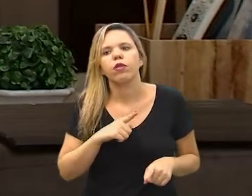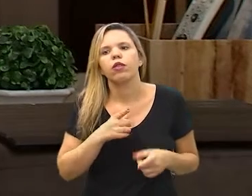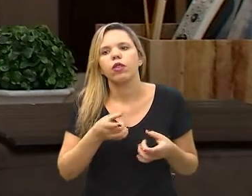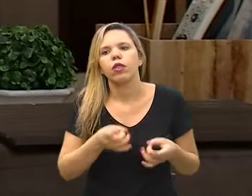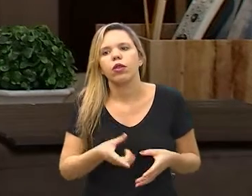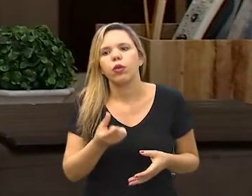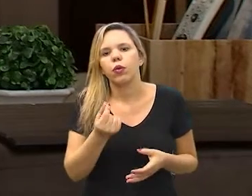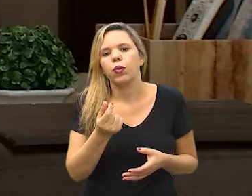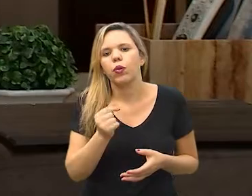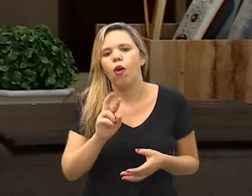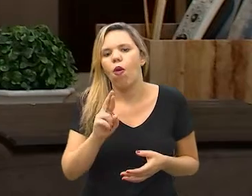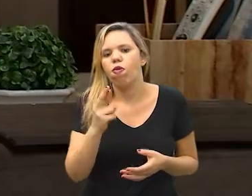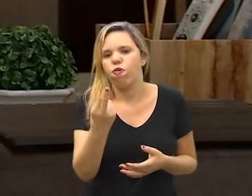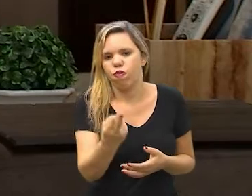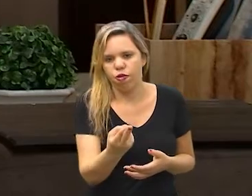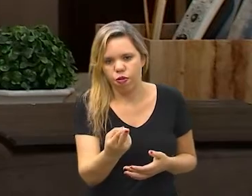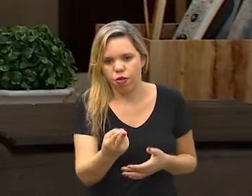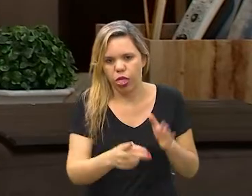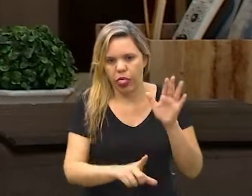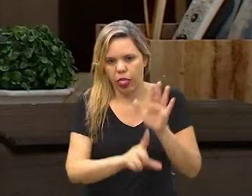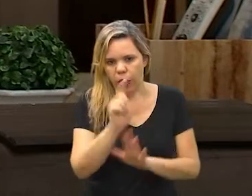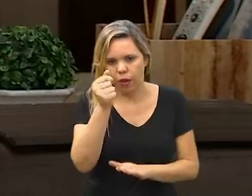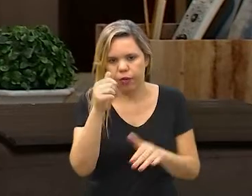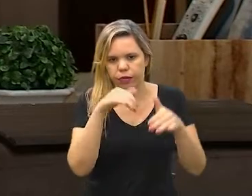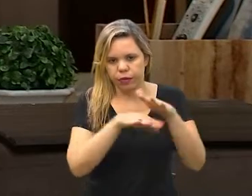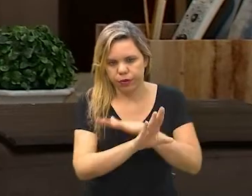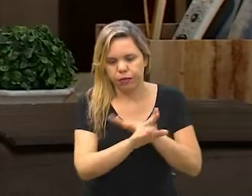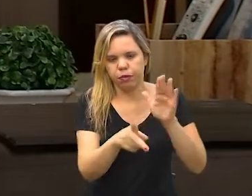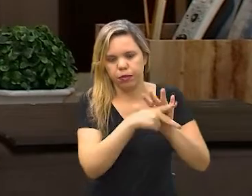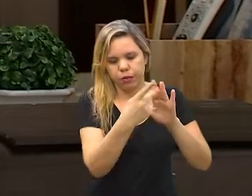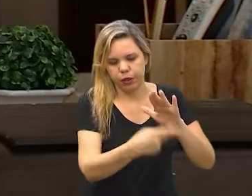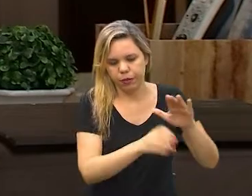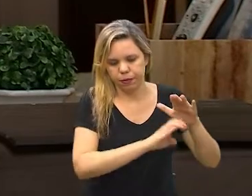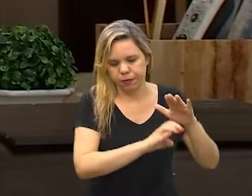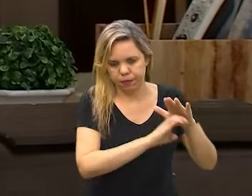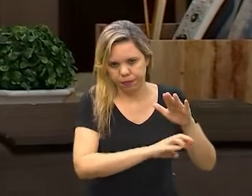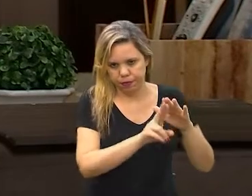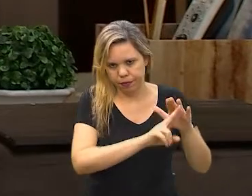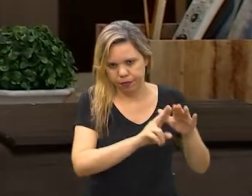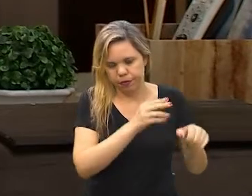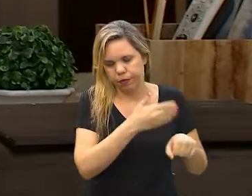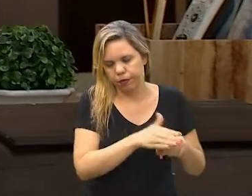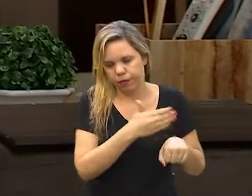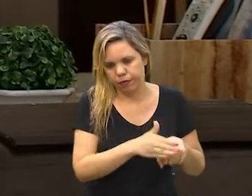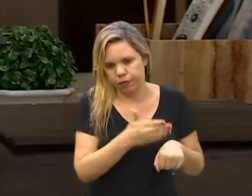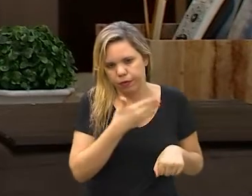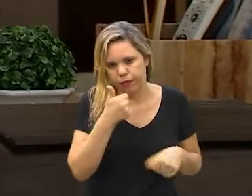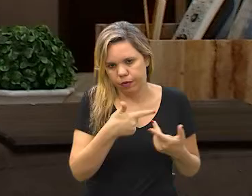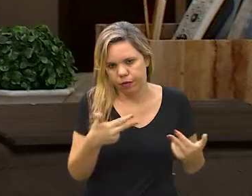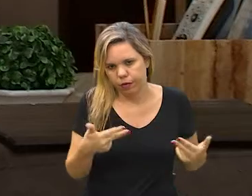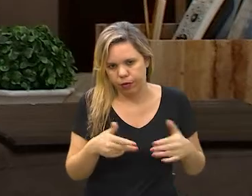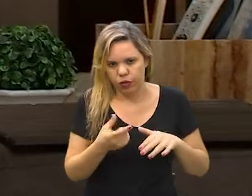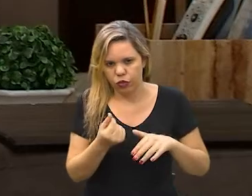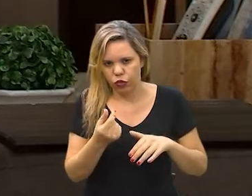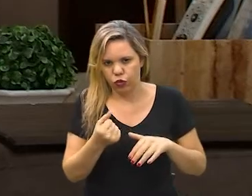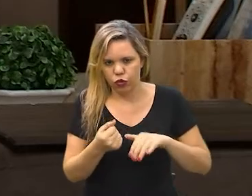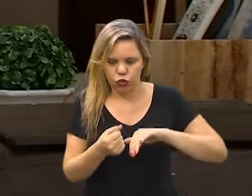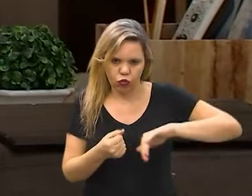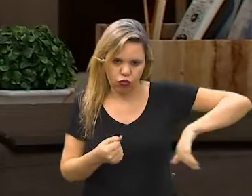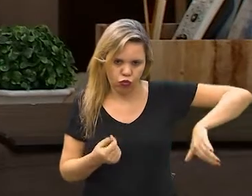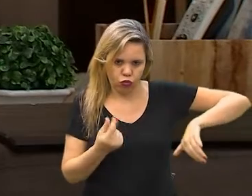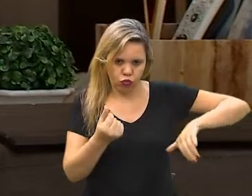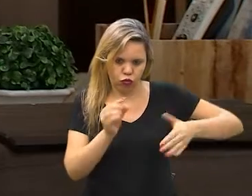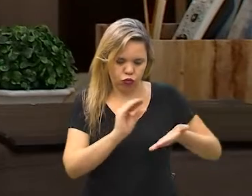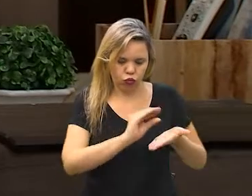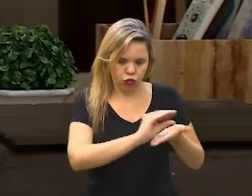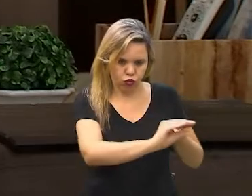sobra dos resultados para reinvestimento na própria empresa. Melhor coisa, separar 2